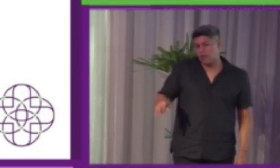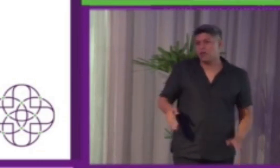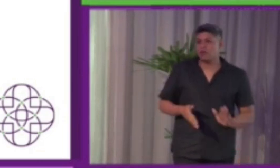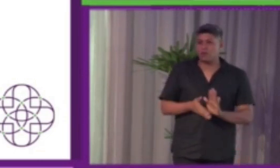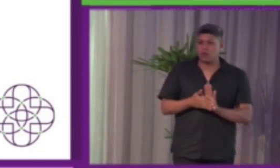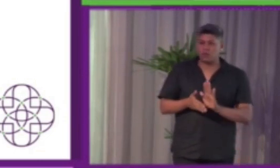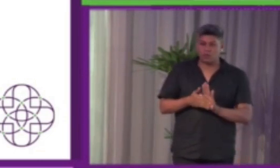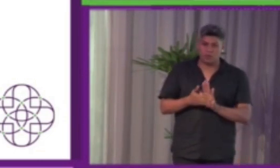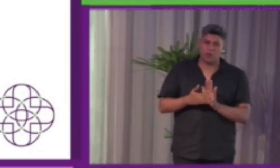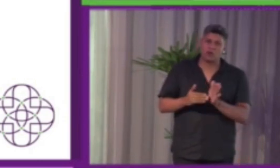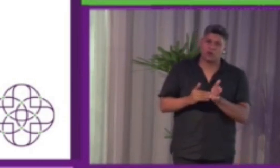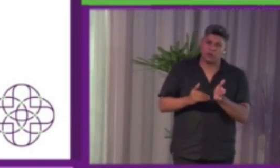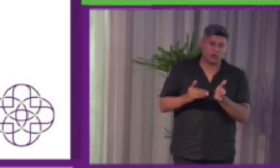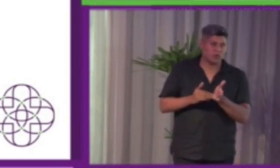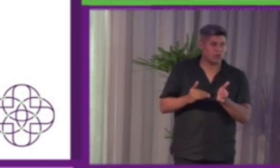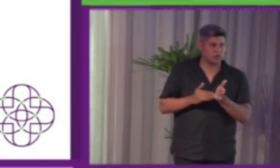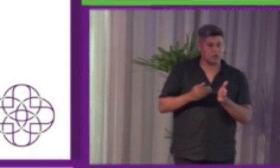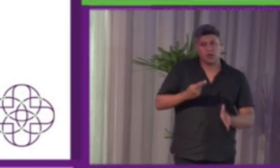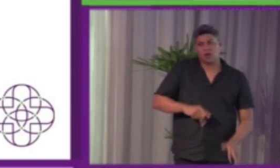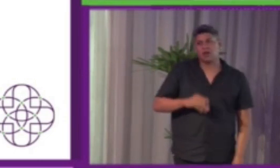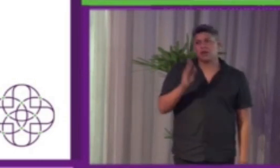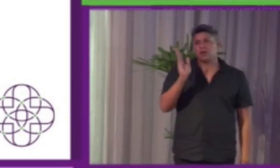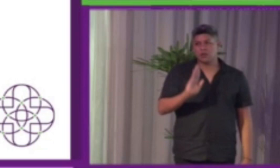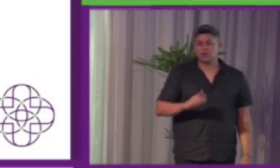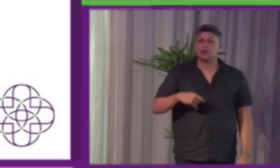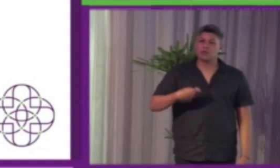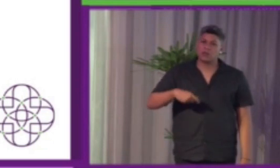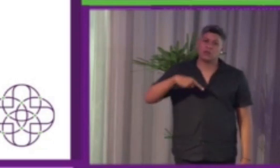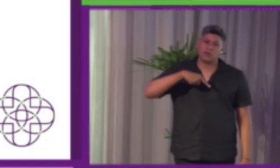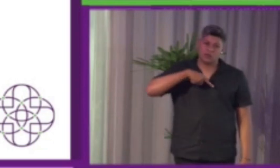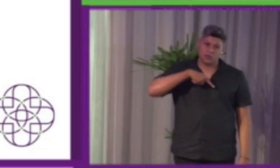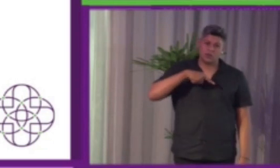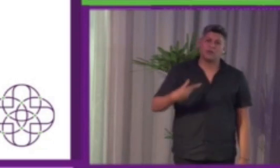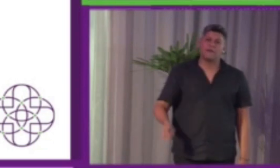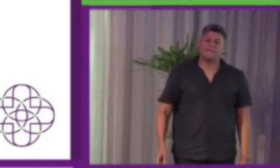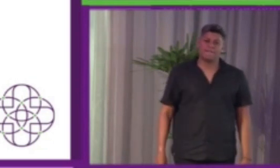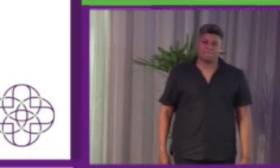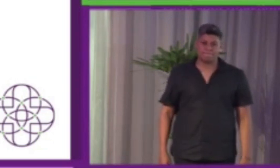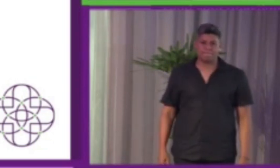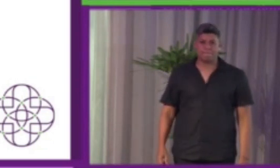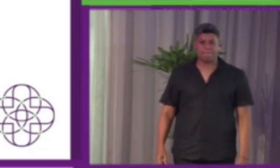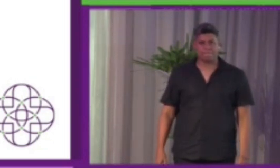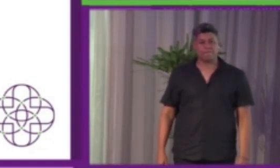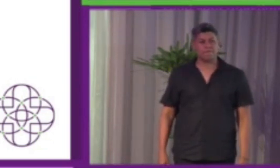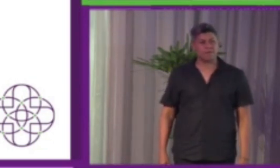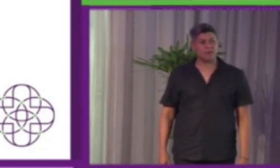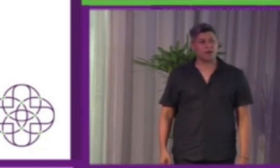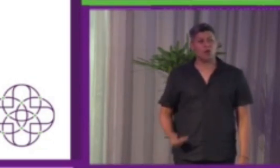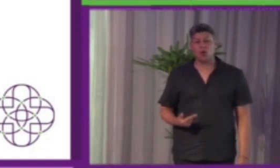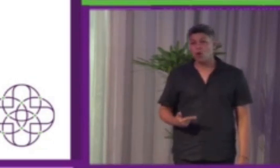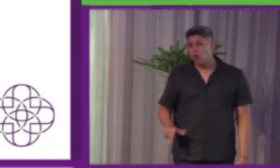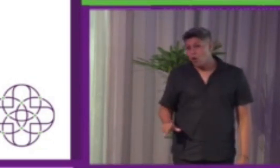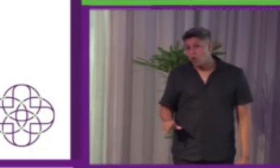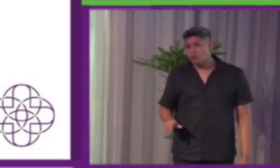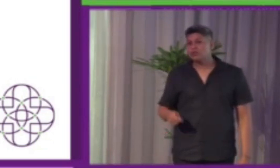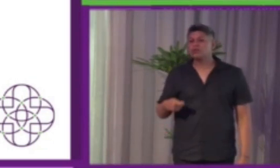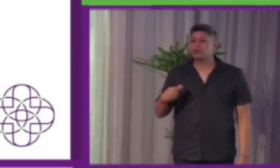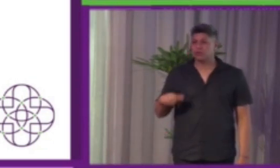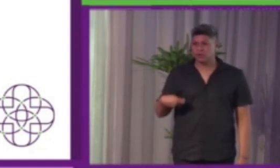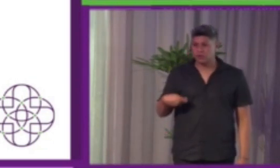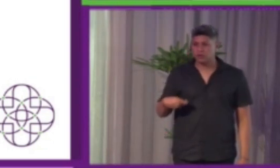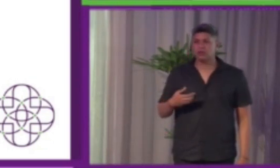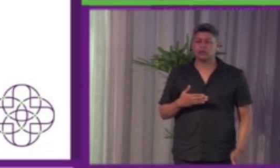de uma metodologia para que o Brasil pudesse ter esse limiar, né? Em outra frente, então,